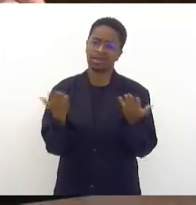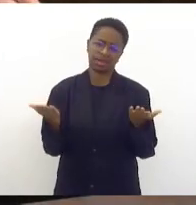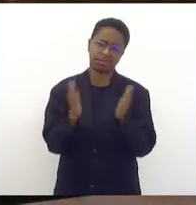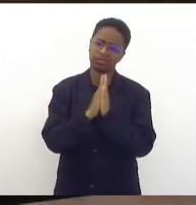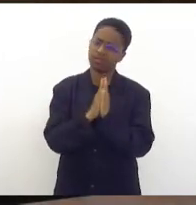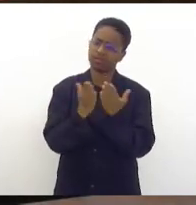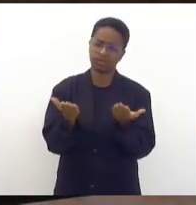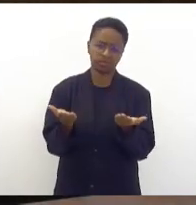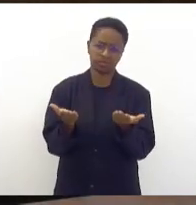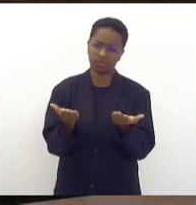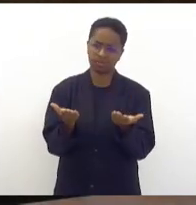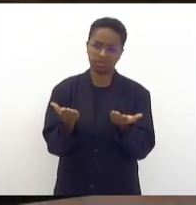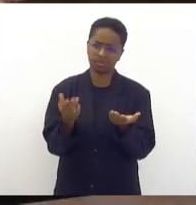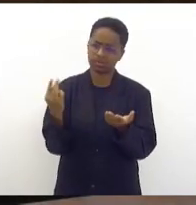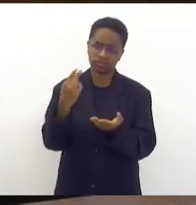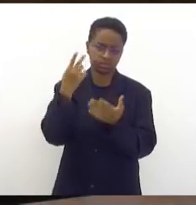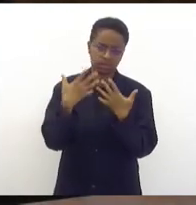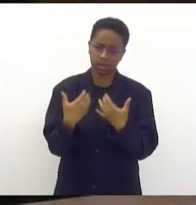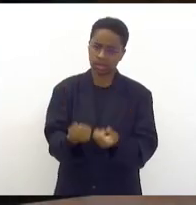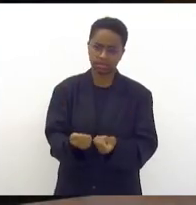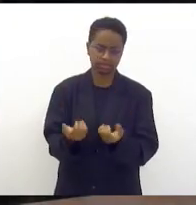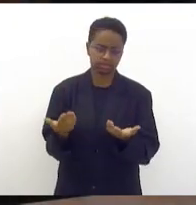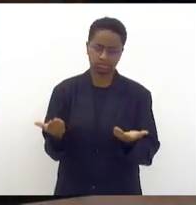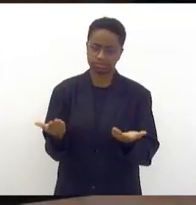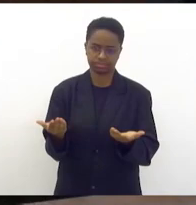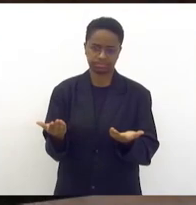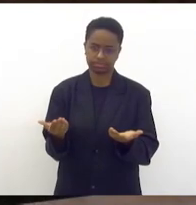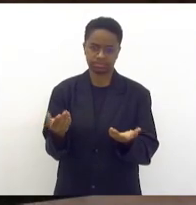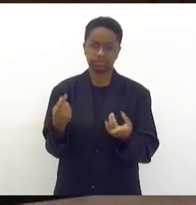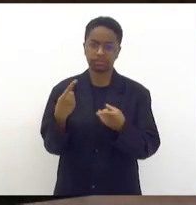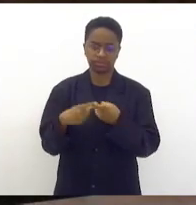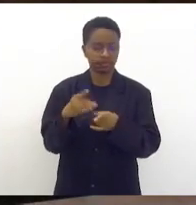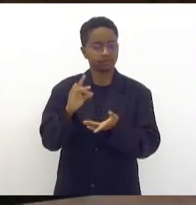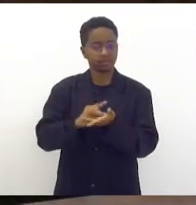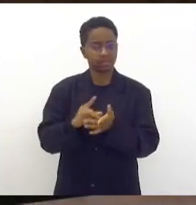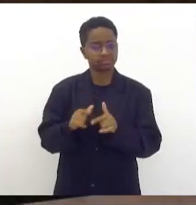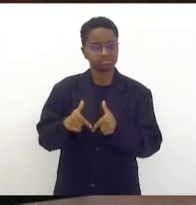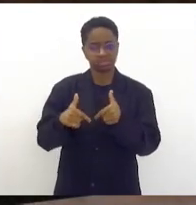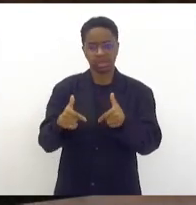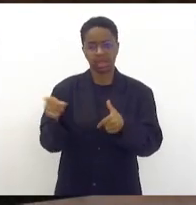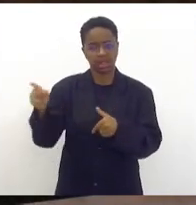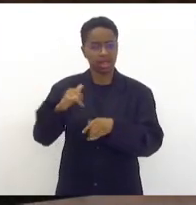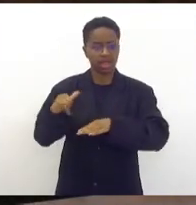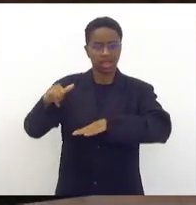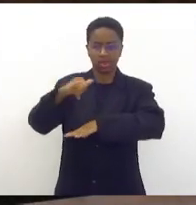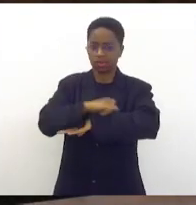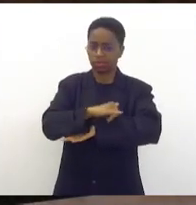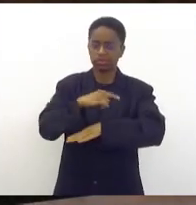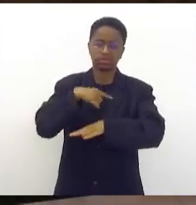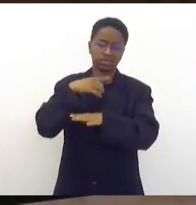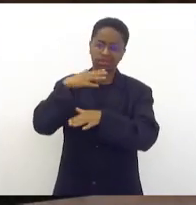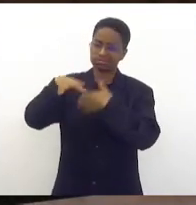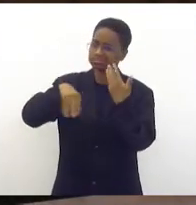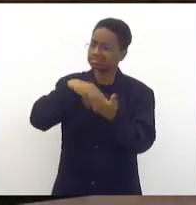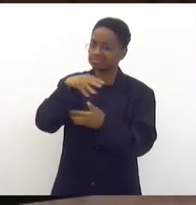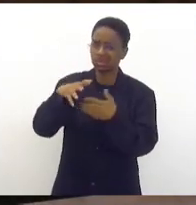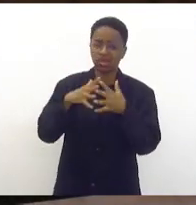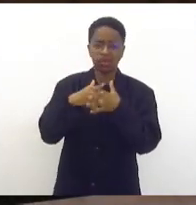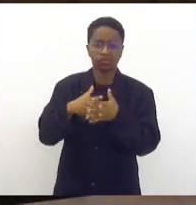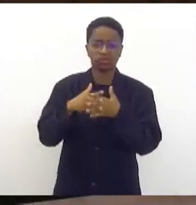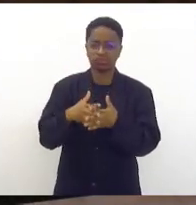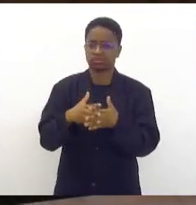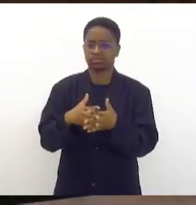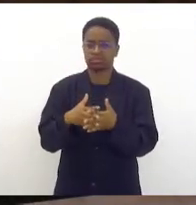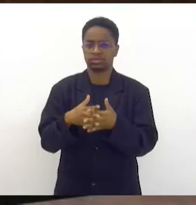presidente, isso não, é algo inaceitável, inconcebível, que vem sendo praticado no aeroporto de Santos Dumont. Um nó. Não saiam